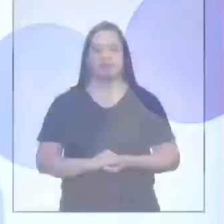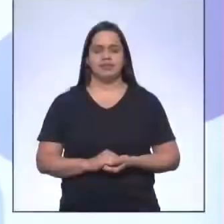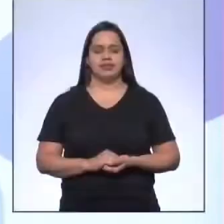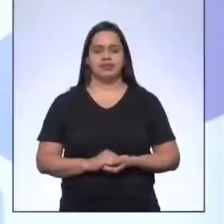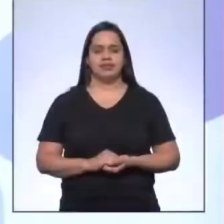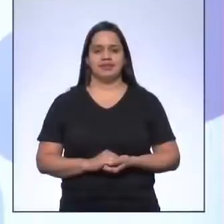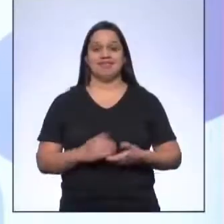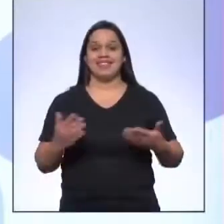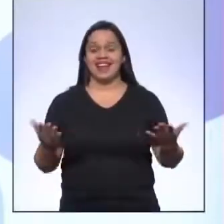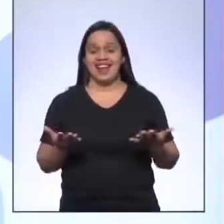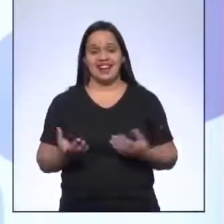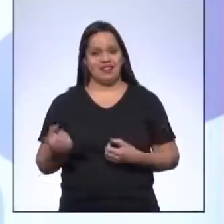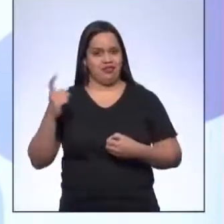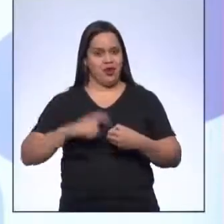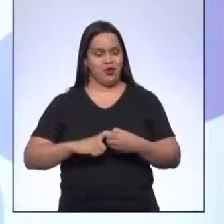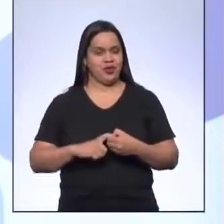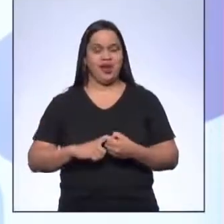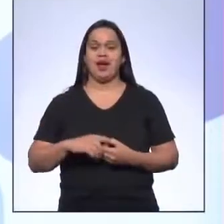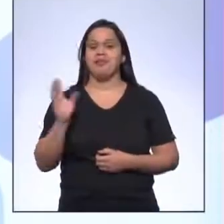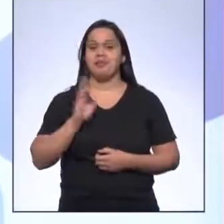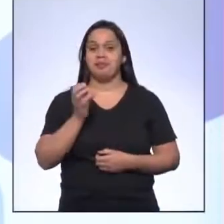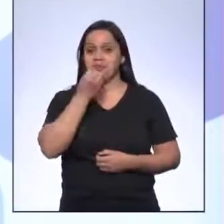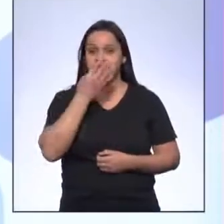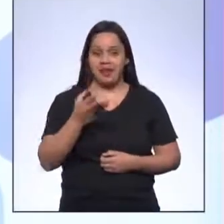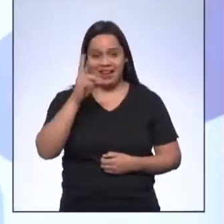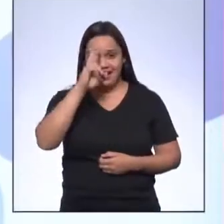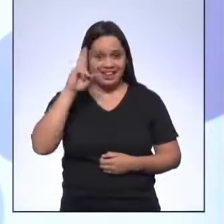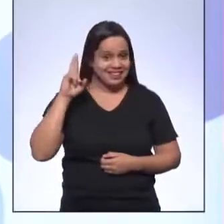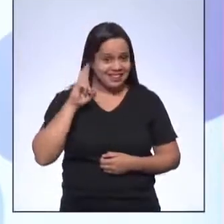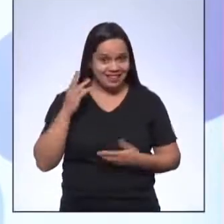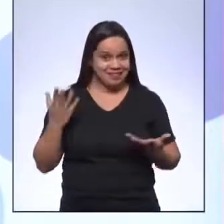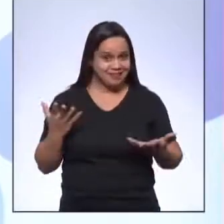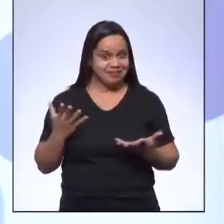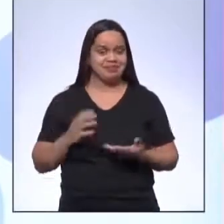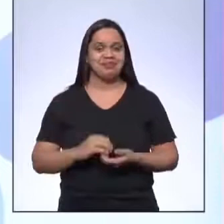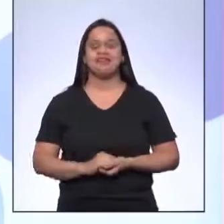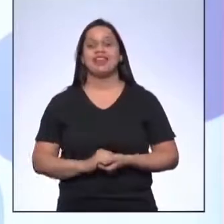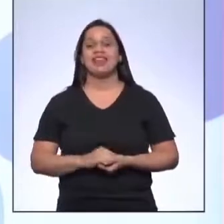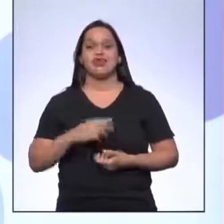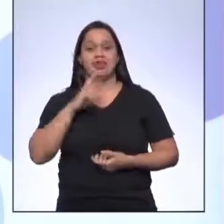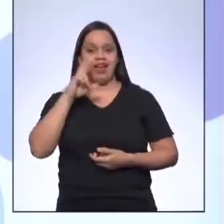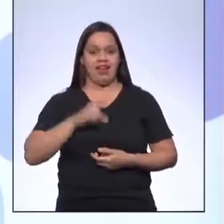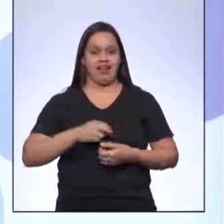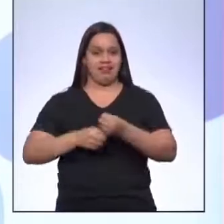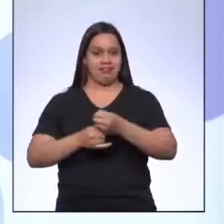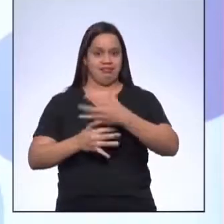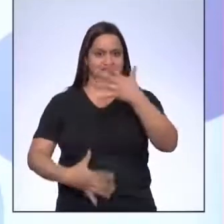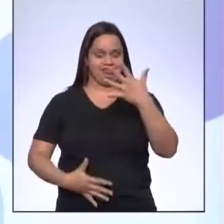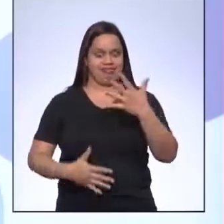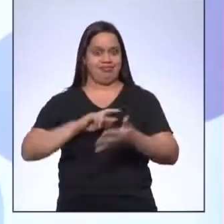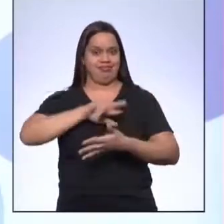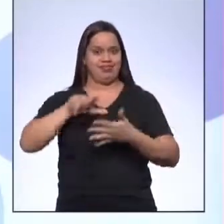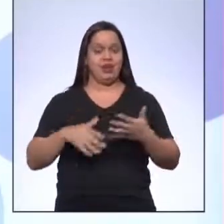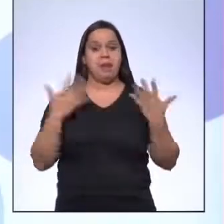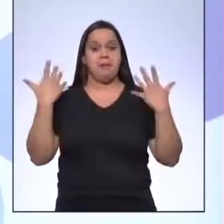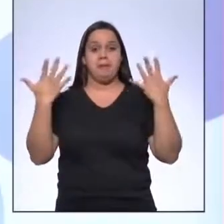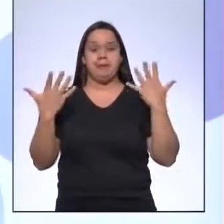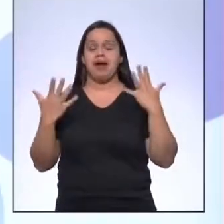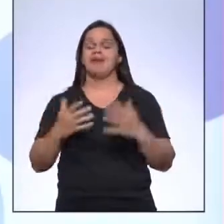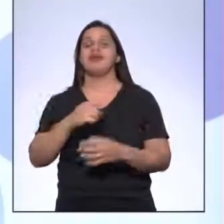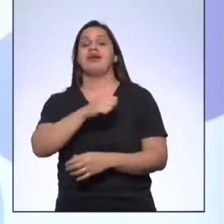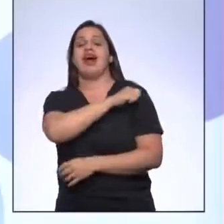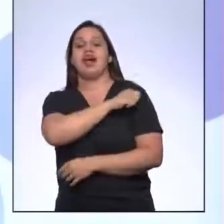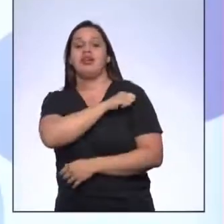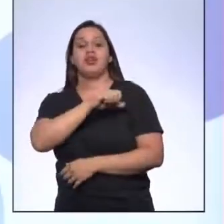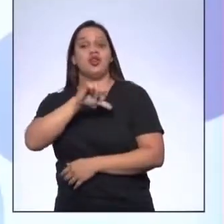e retornamos aqui muitas respostas a lei muitas mesmo Inclusive eu gostaria de parabenizar o nono ano que